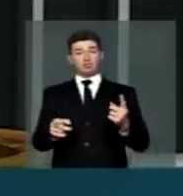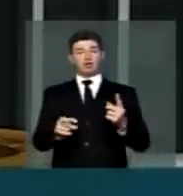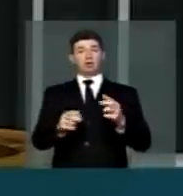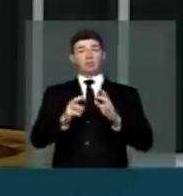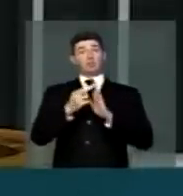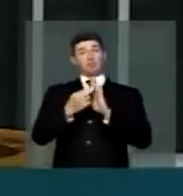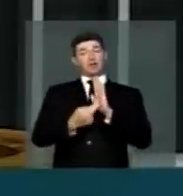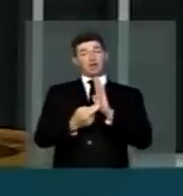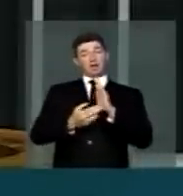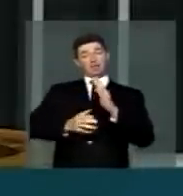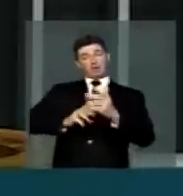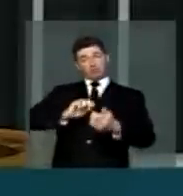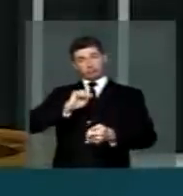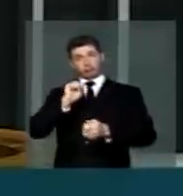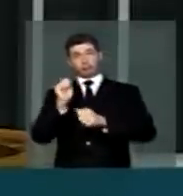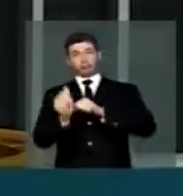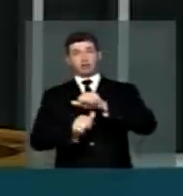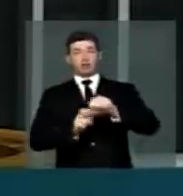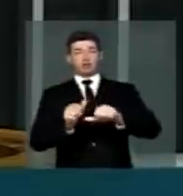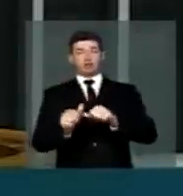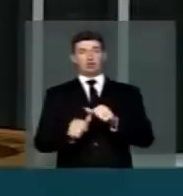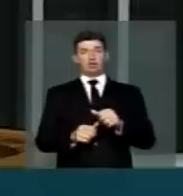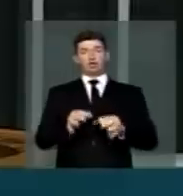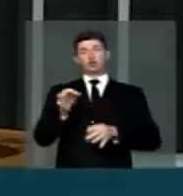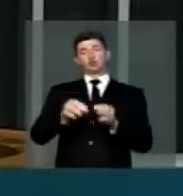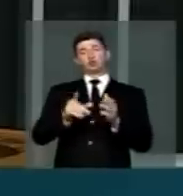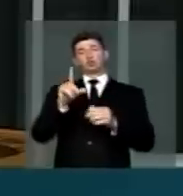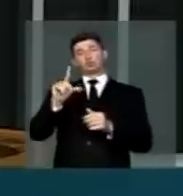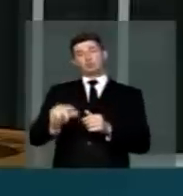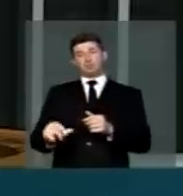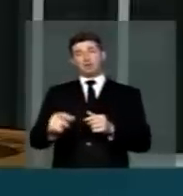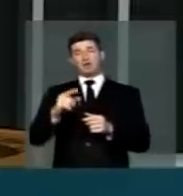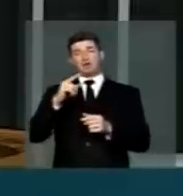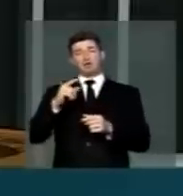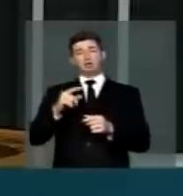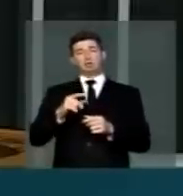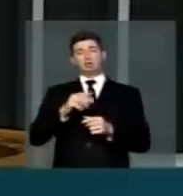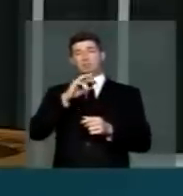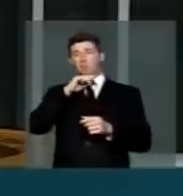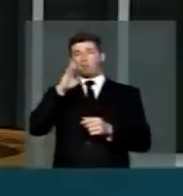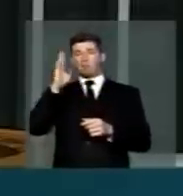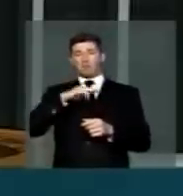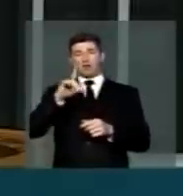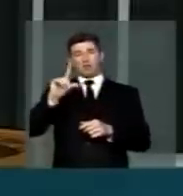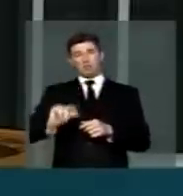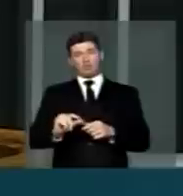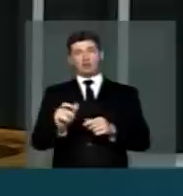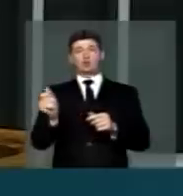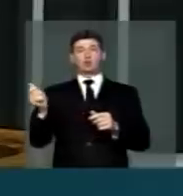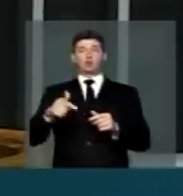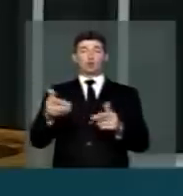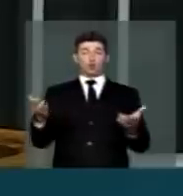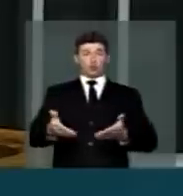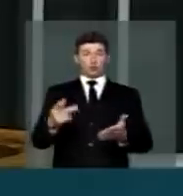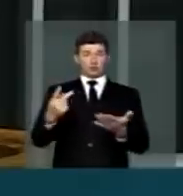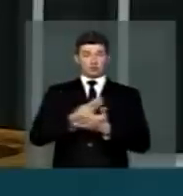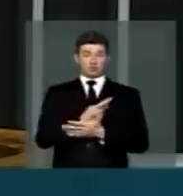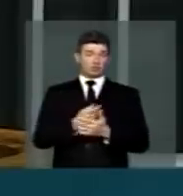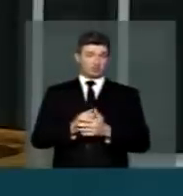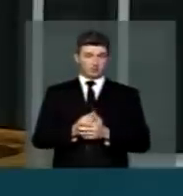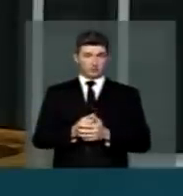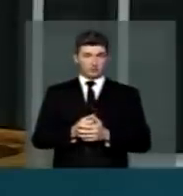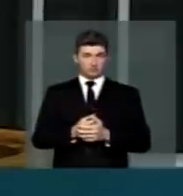de transição que torna menos injusto, menos cruel o que vem acontecendo hoje, que